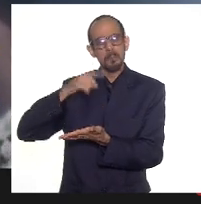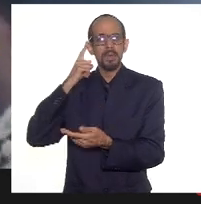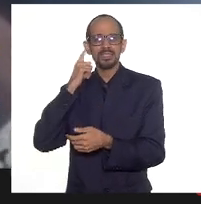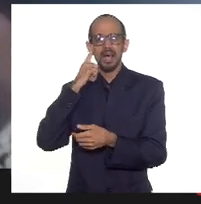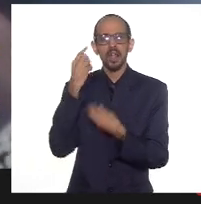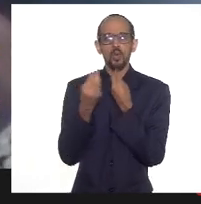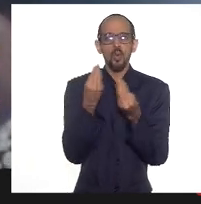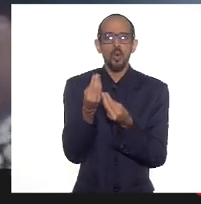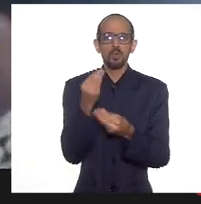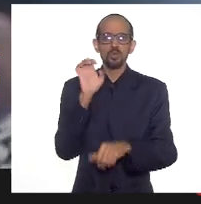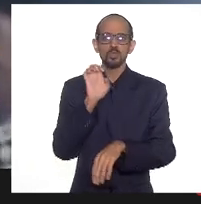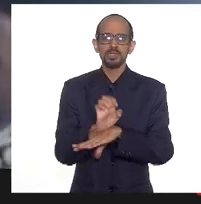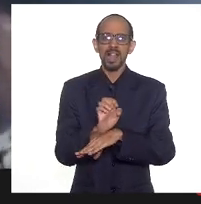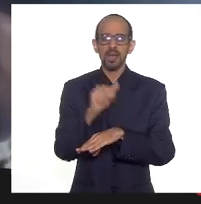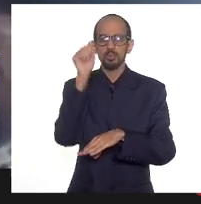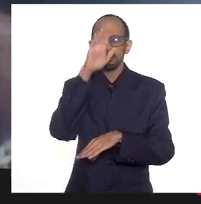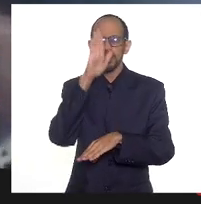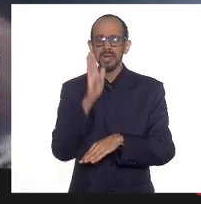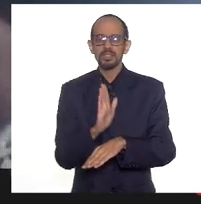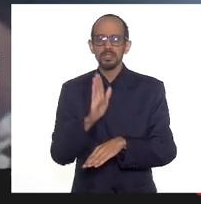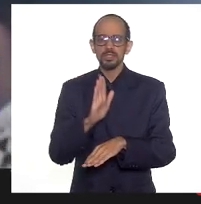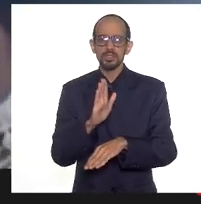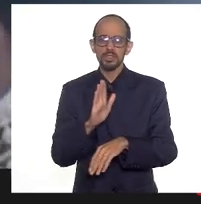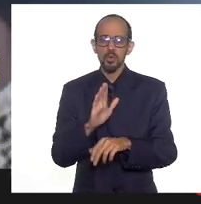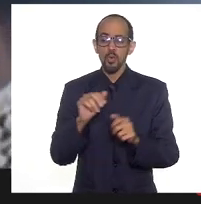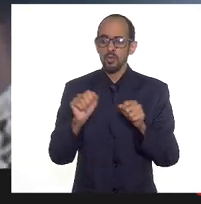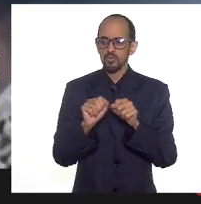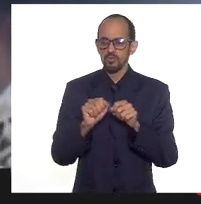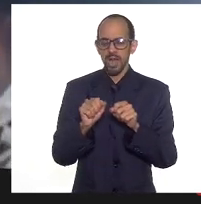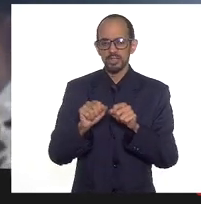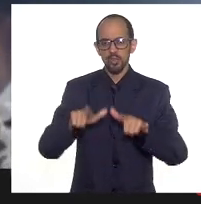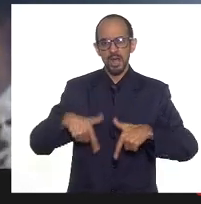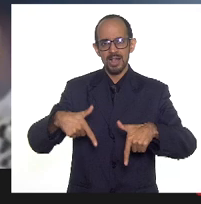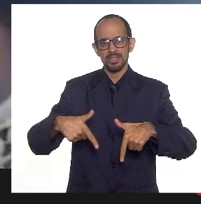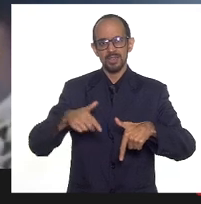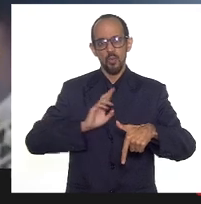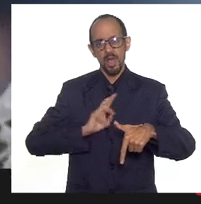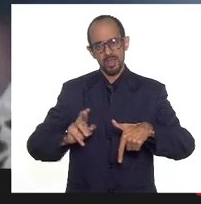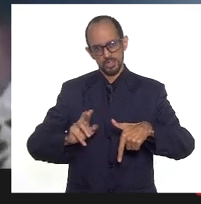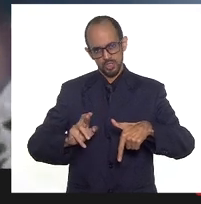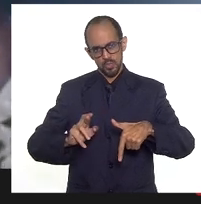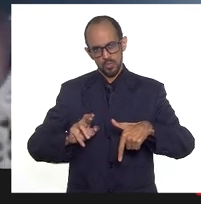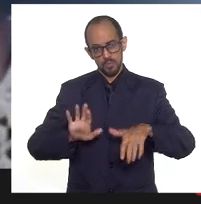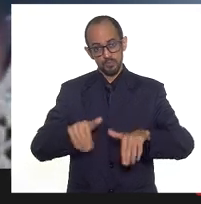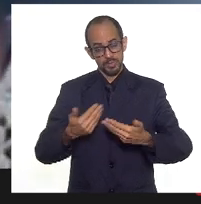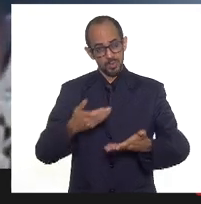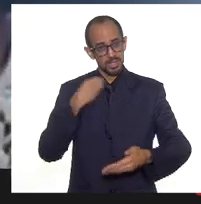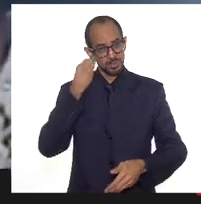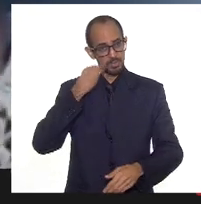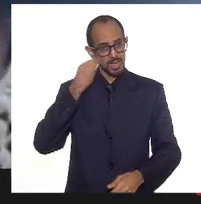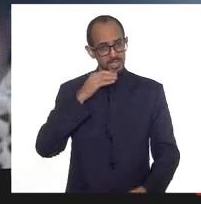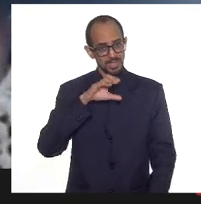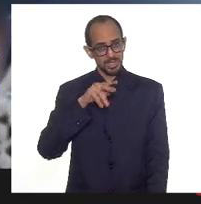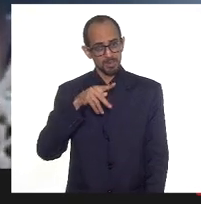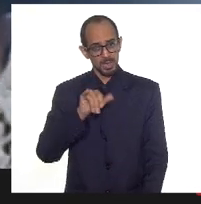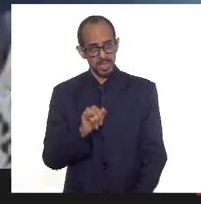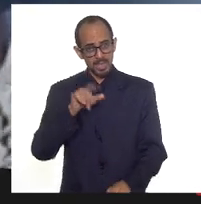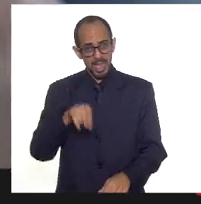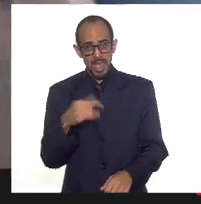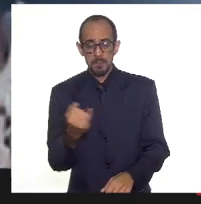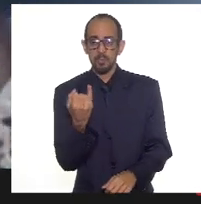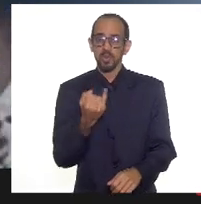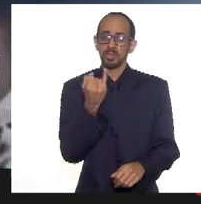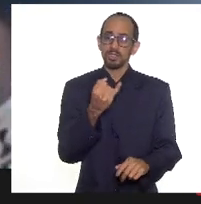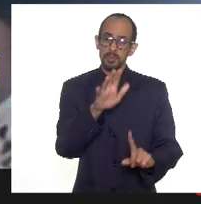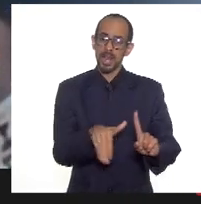lida politicamente com os afros religiosos. E aí eu acho que a experiência dessa CPI é fundamental para reconhecer